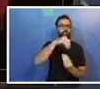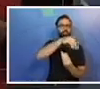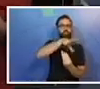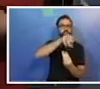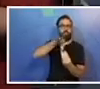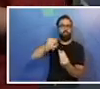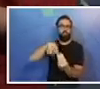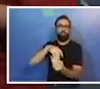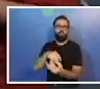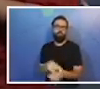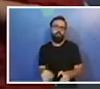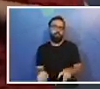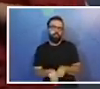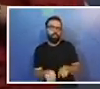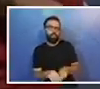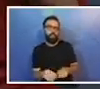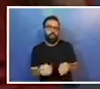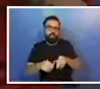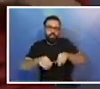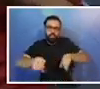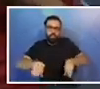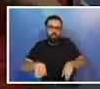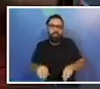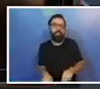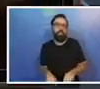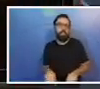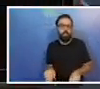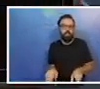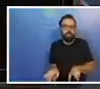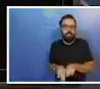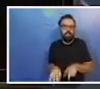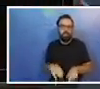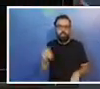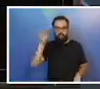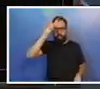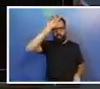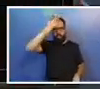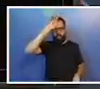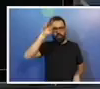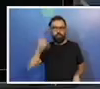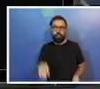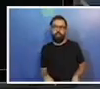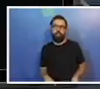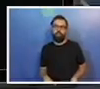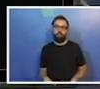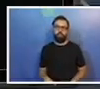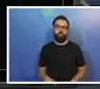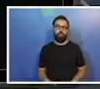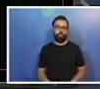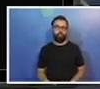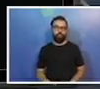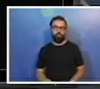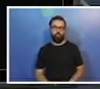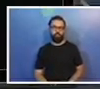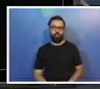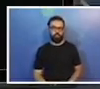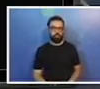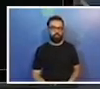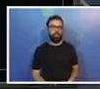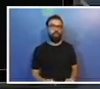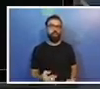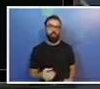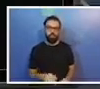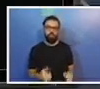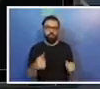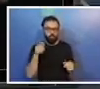alimenta de ovos e de pequenos vertebrados. Então, olha, ele não vai passar fome fácil, certo? Ele consegue